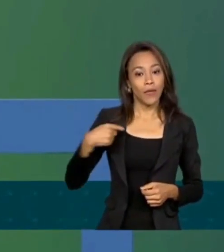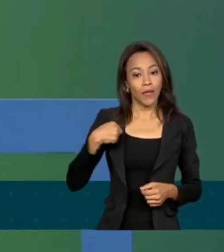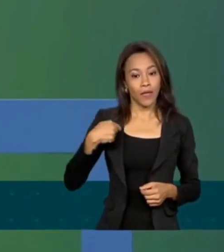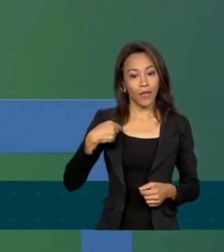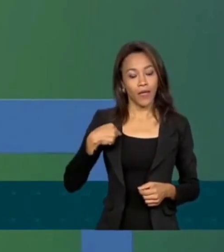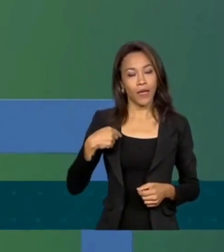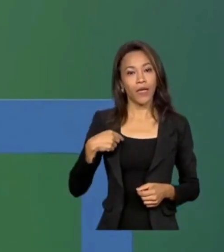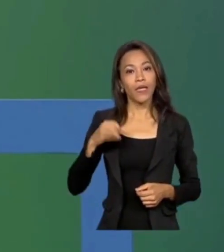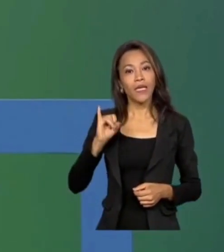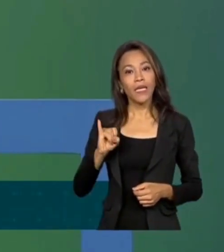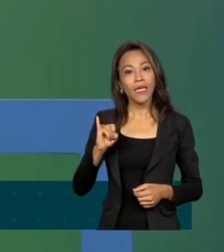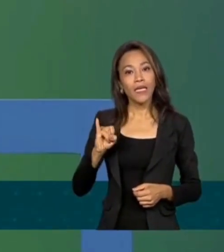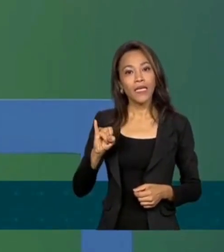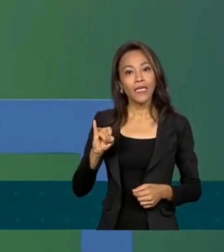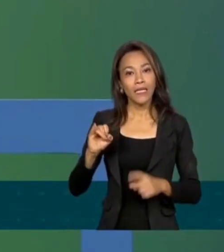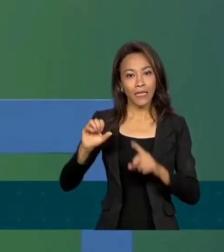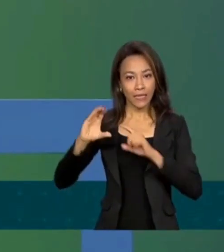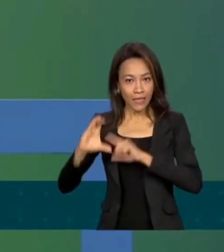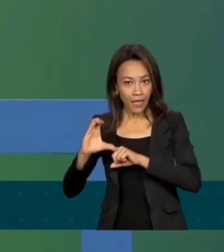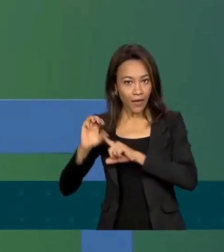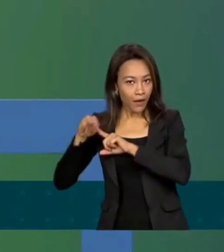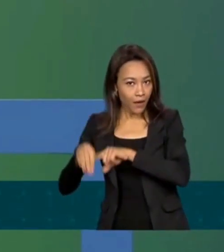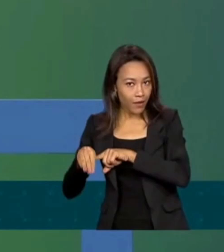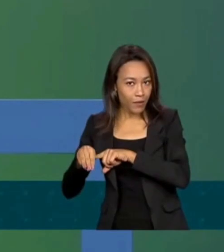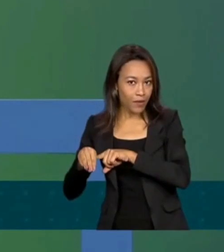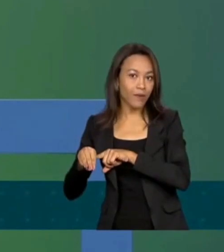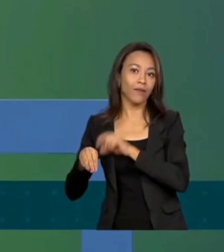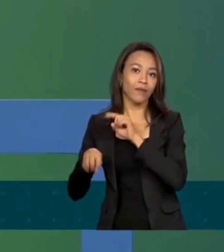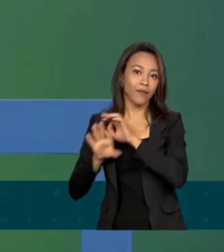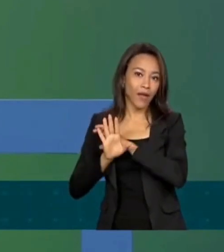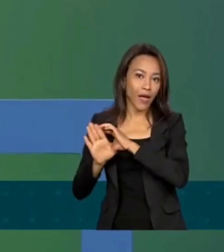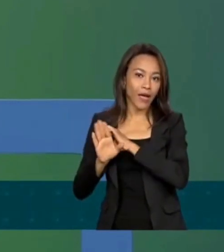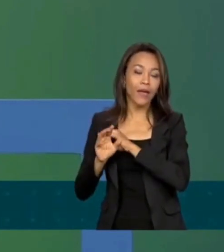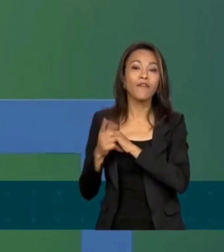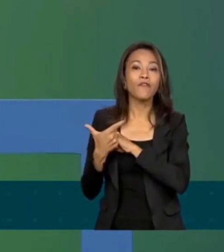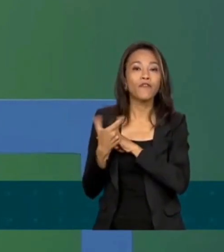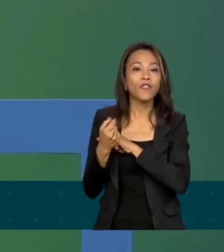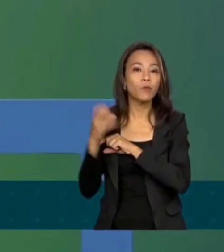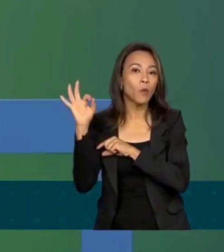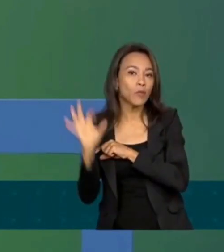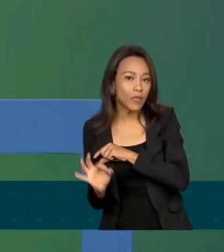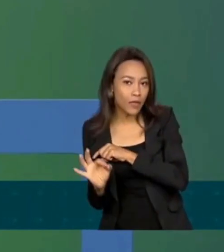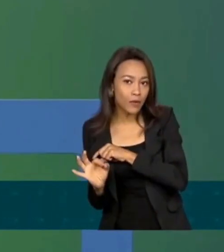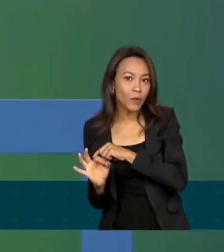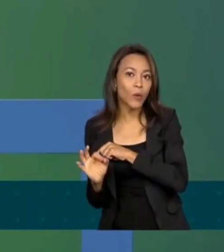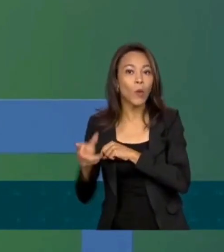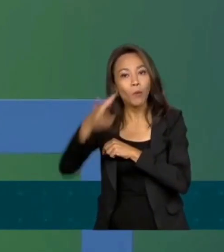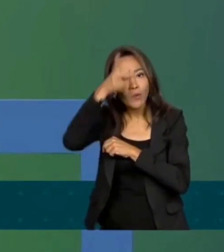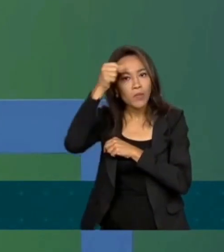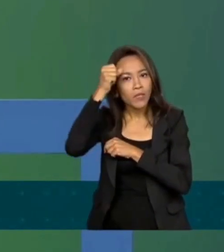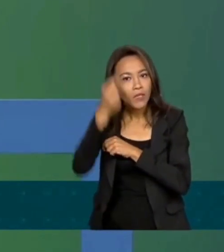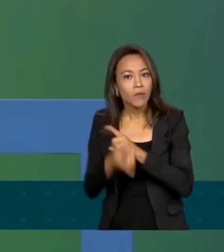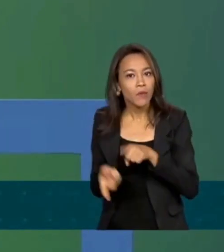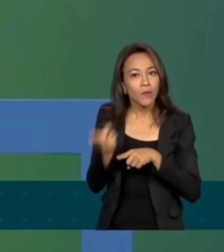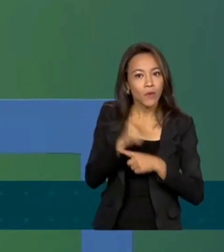só ICM. E era 20% para os municípios e 80% para os